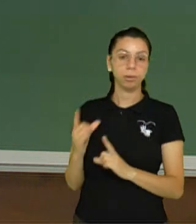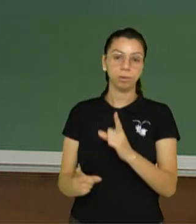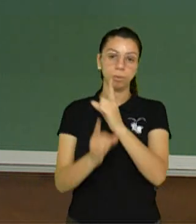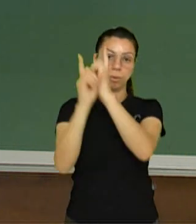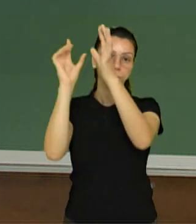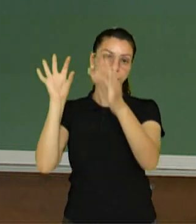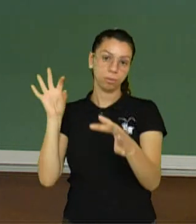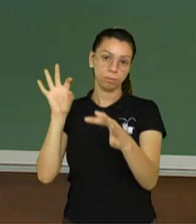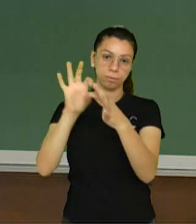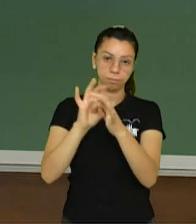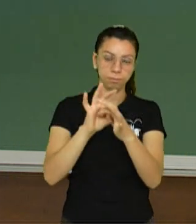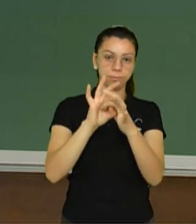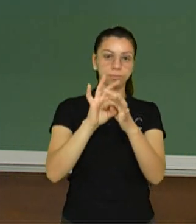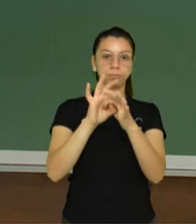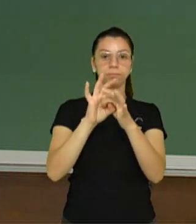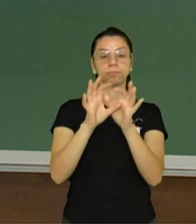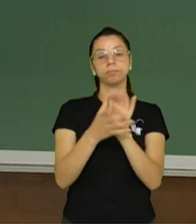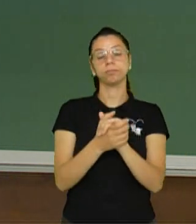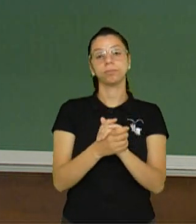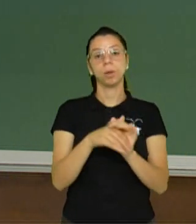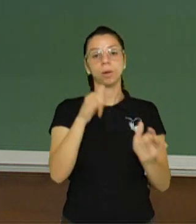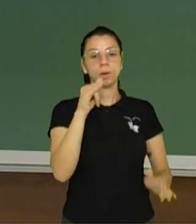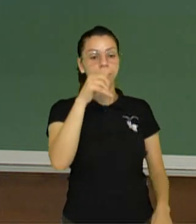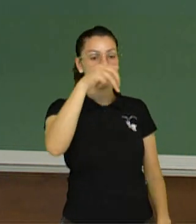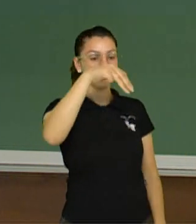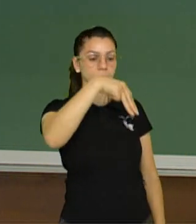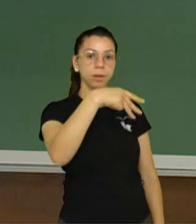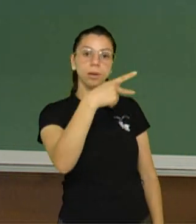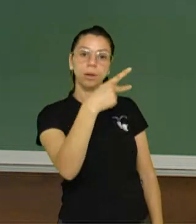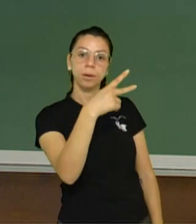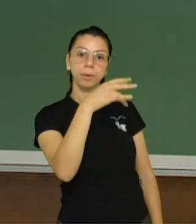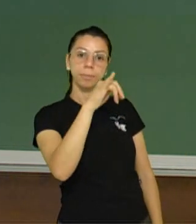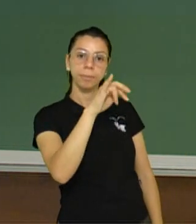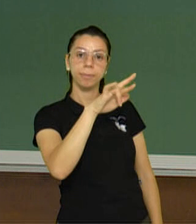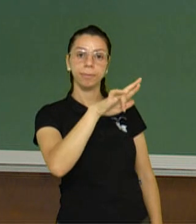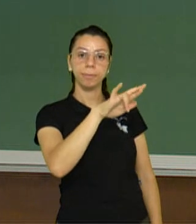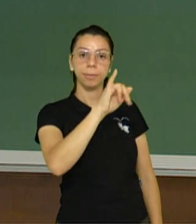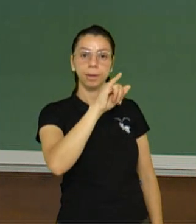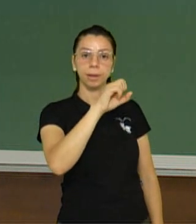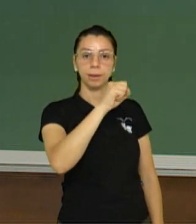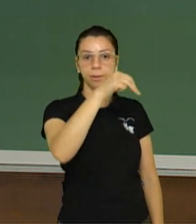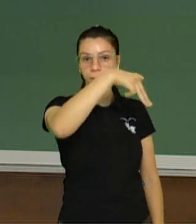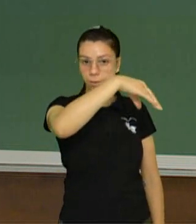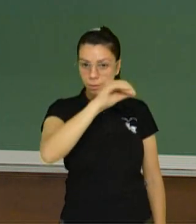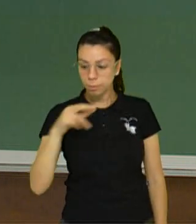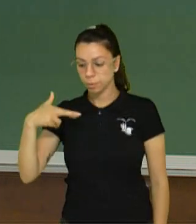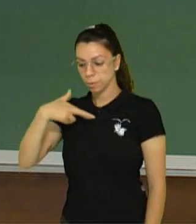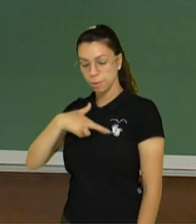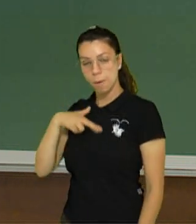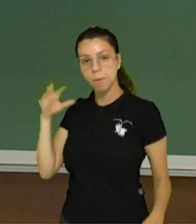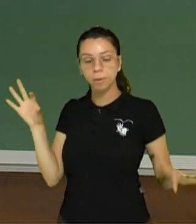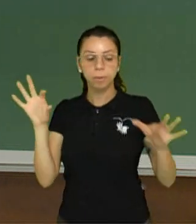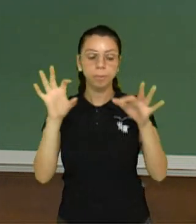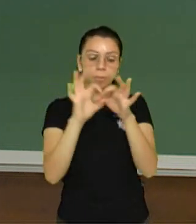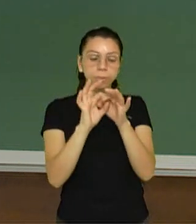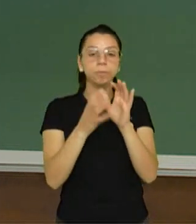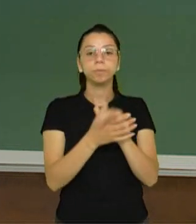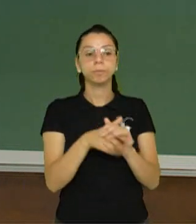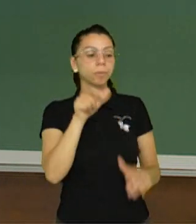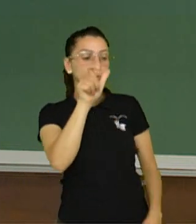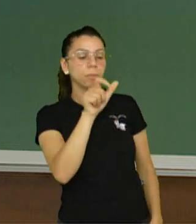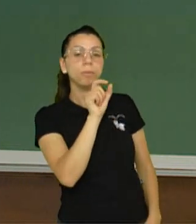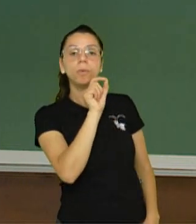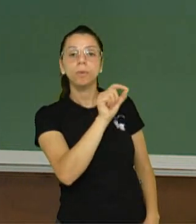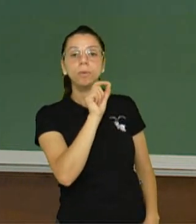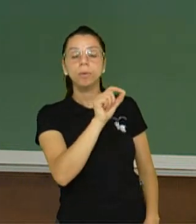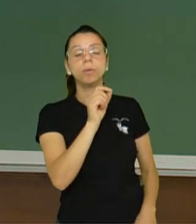entre o empirismo e o romantismo. O pensamento empirista já vem desde